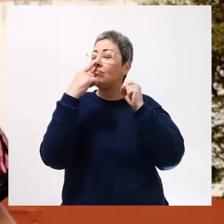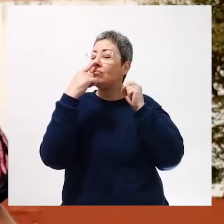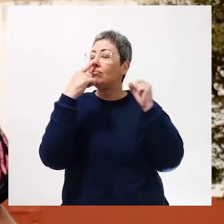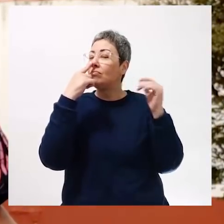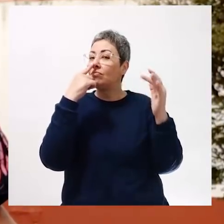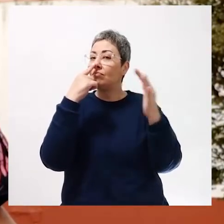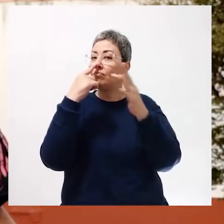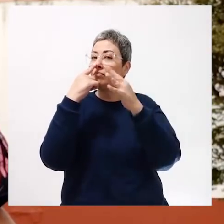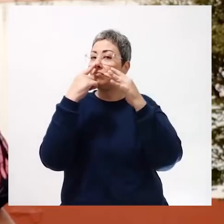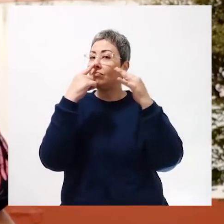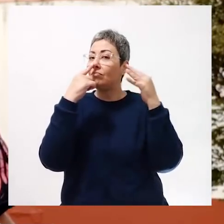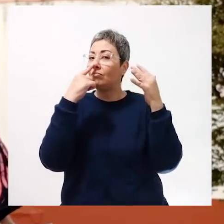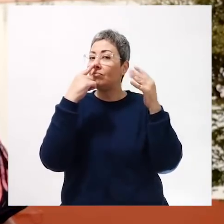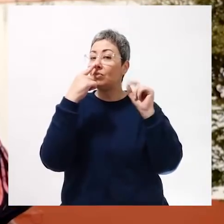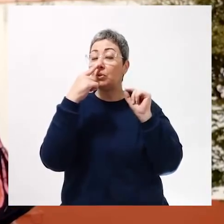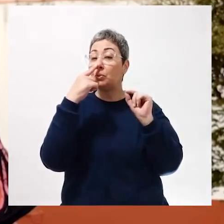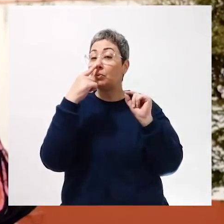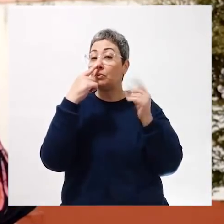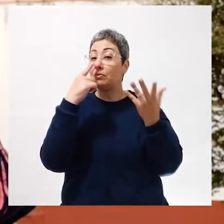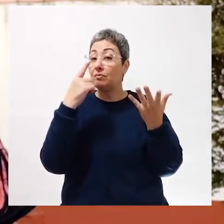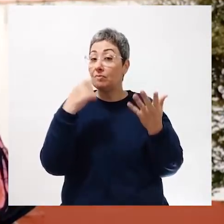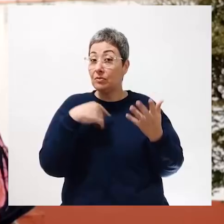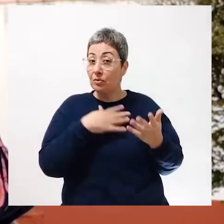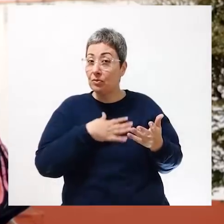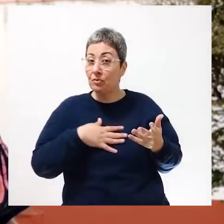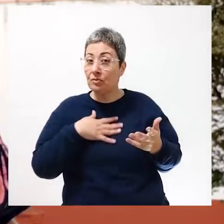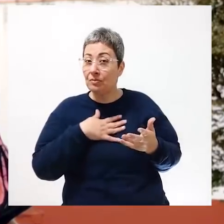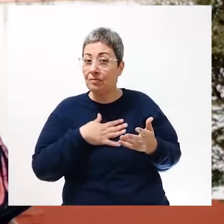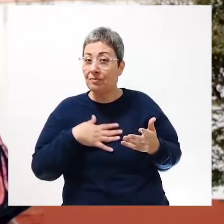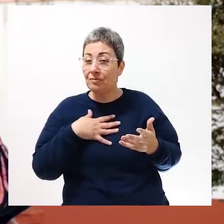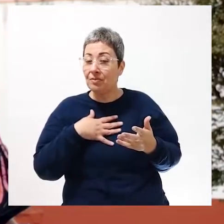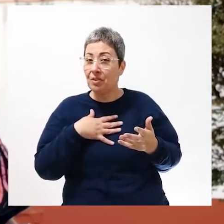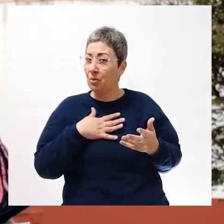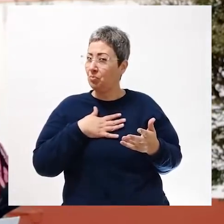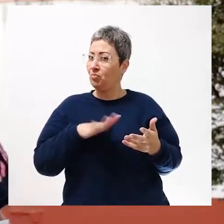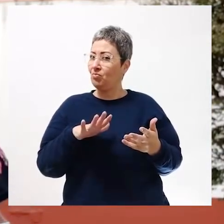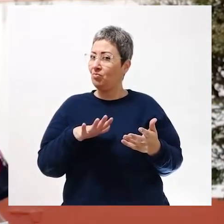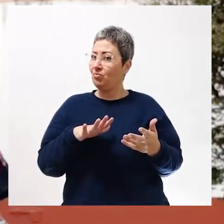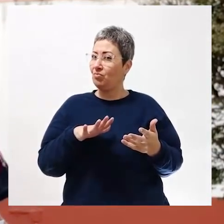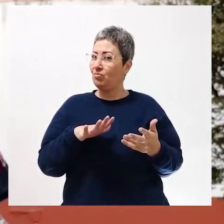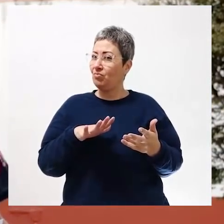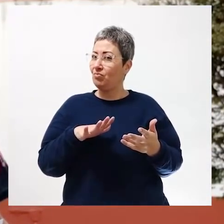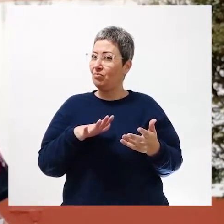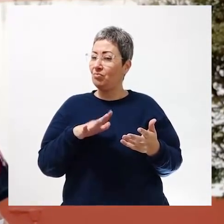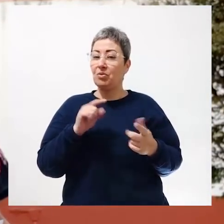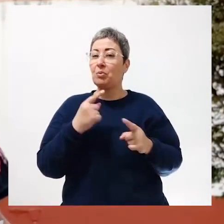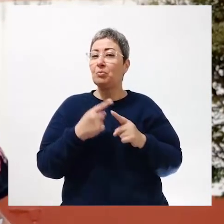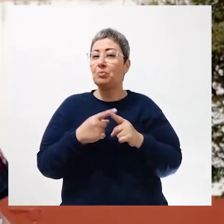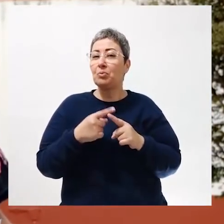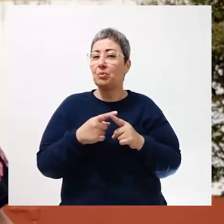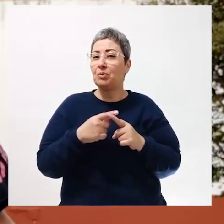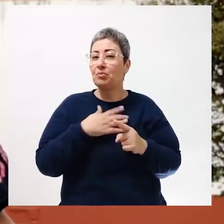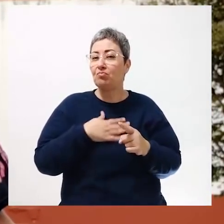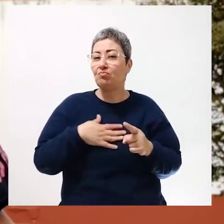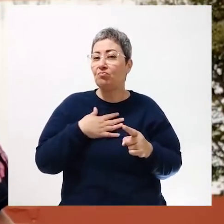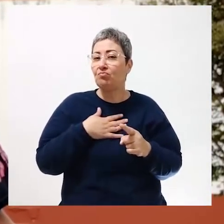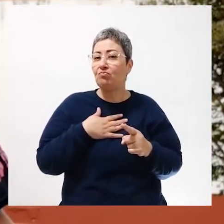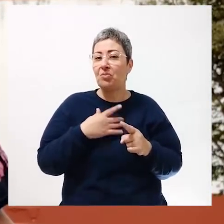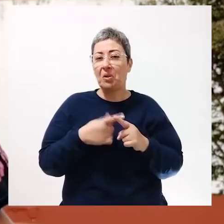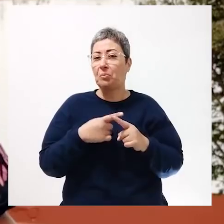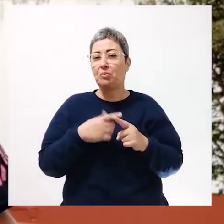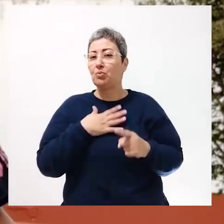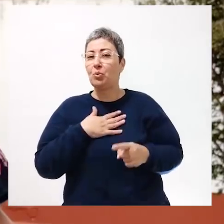que passeia pelos ares? Você gosta? Você não gosta? Por que você